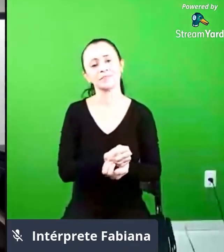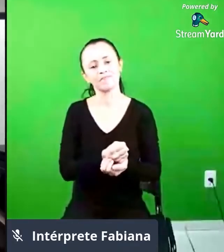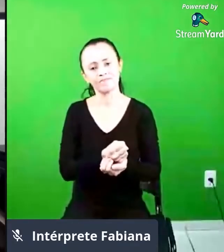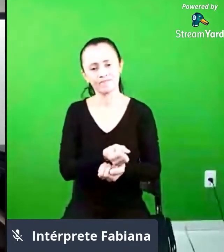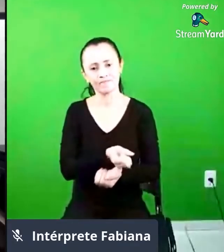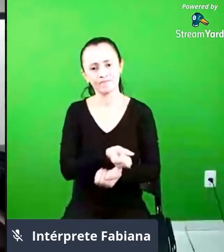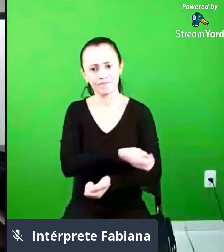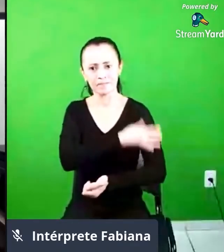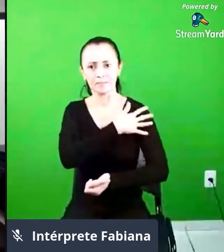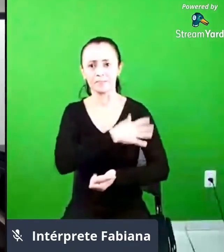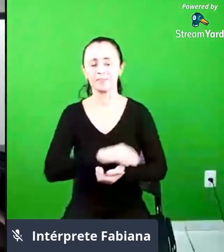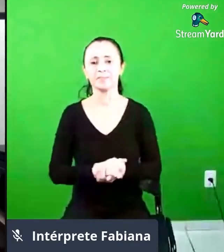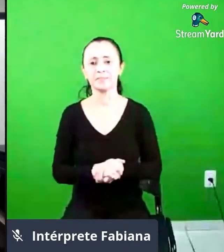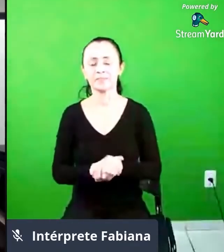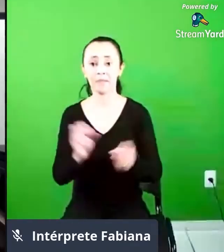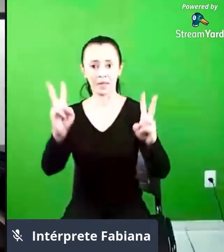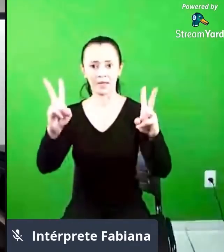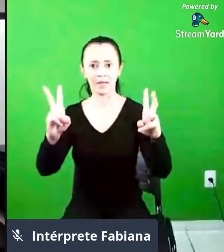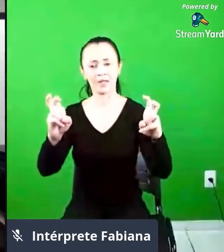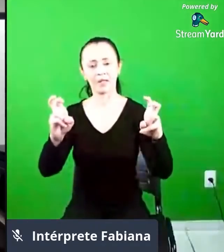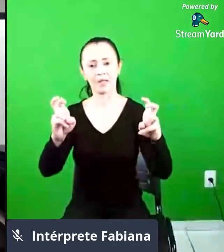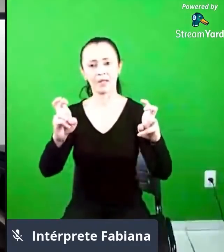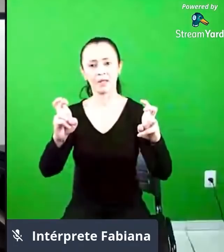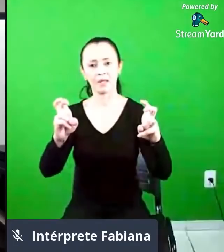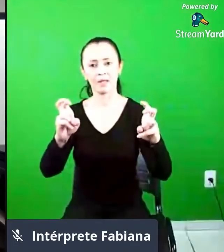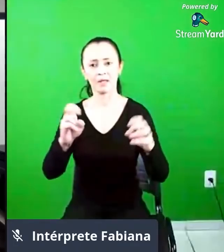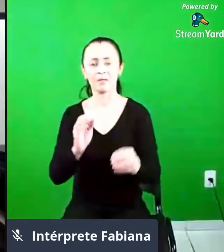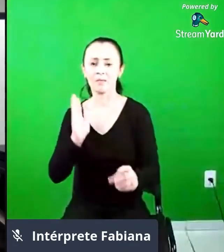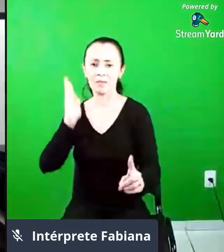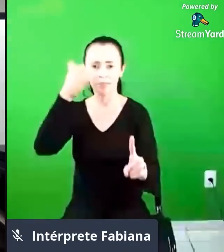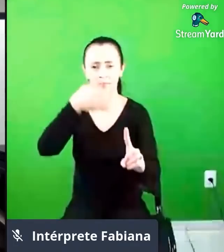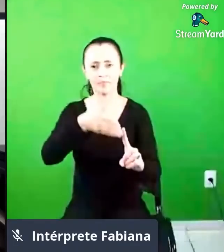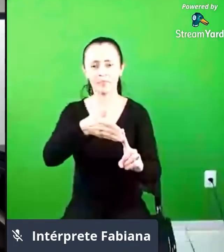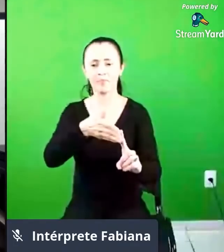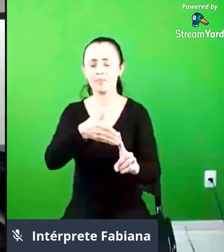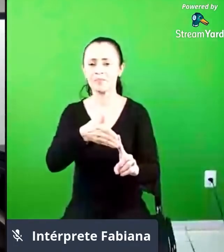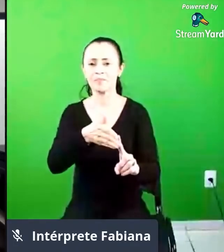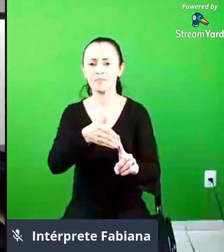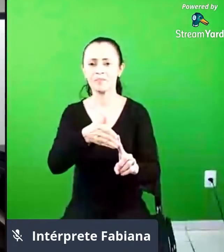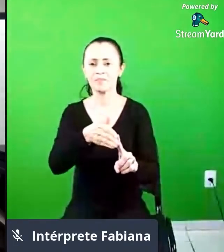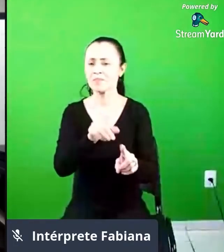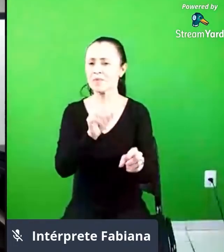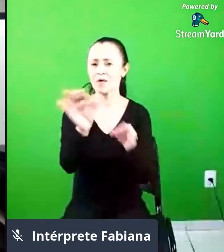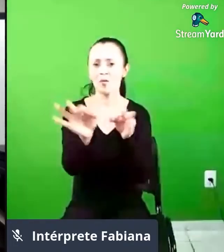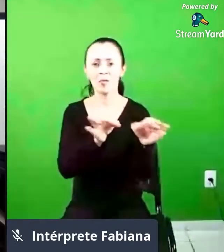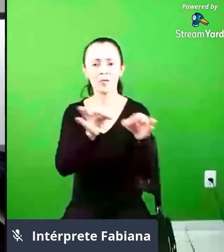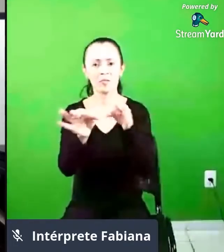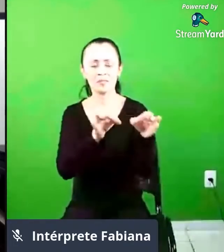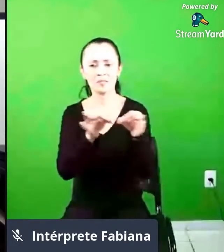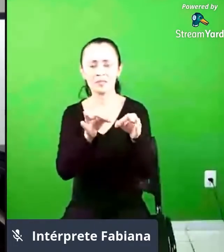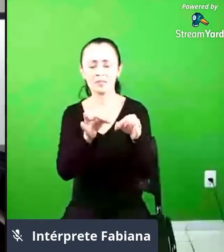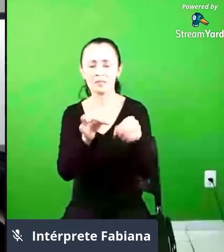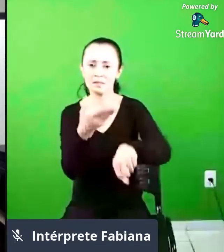fundamental. Esse tema tem por objetivo discorrer sobre a organização didática e